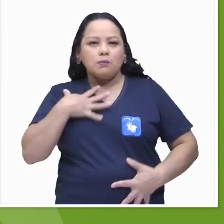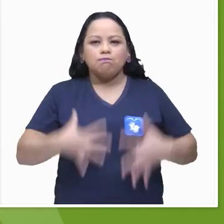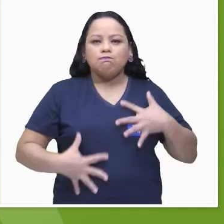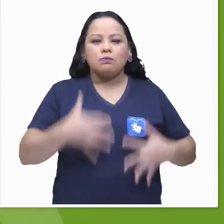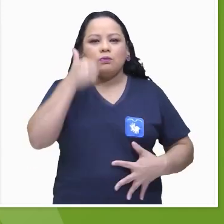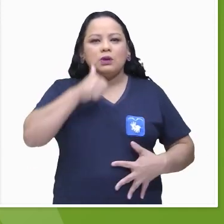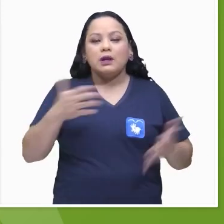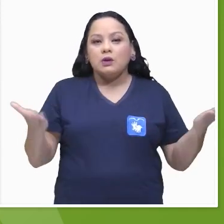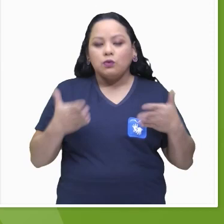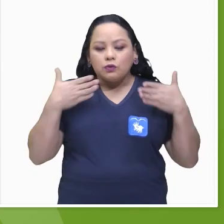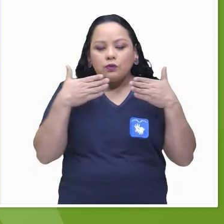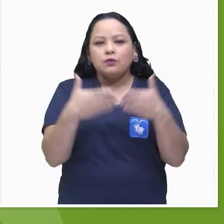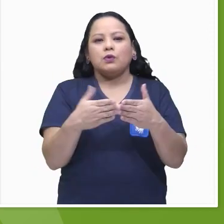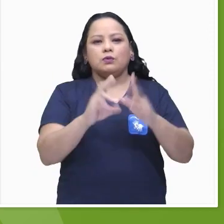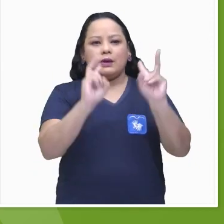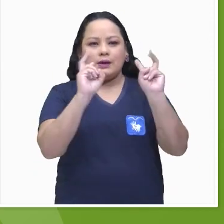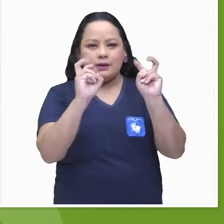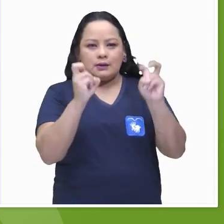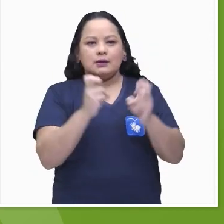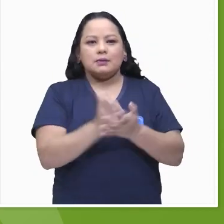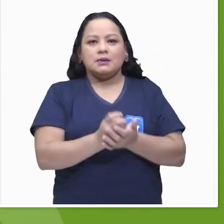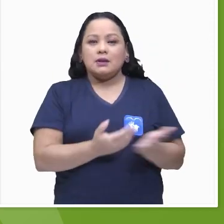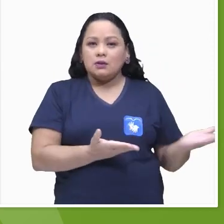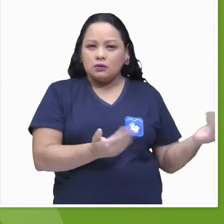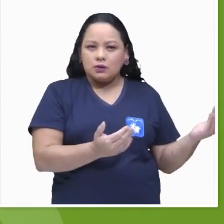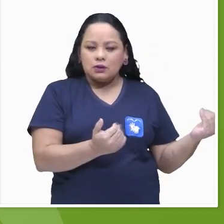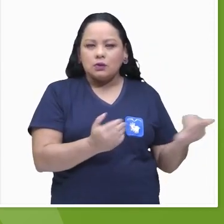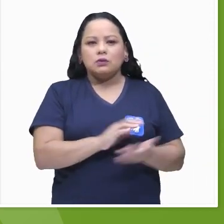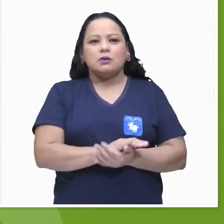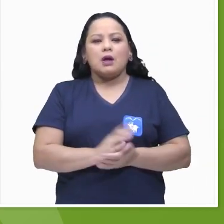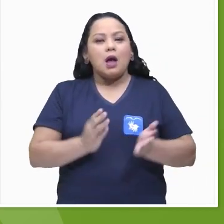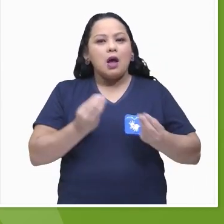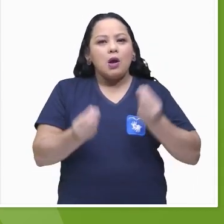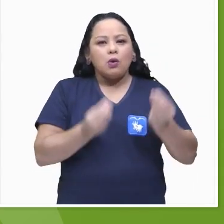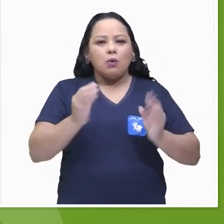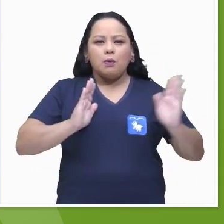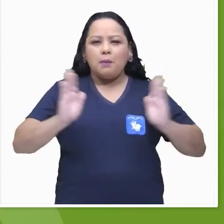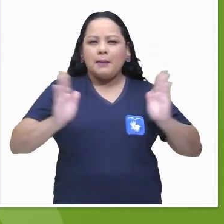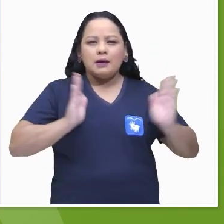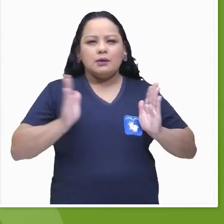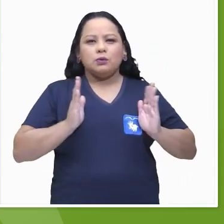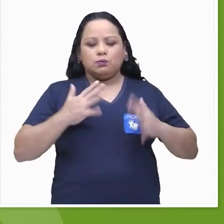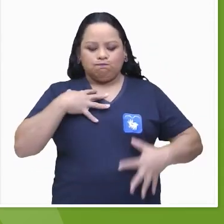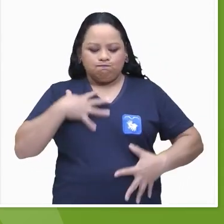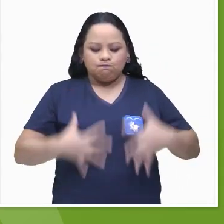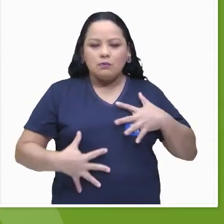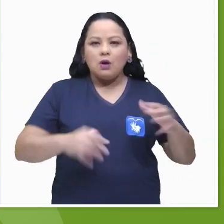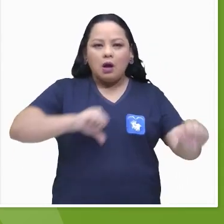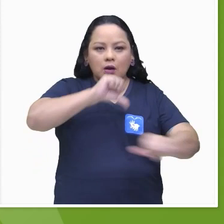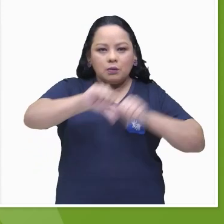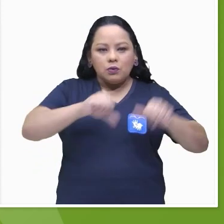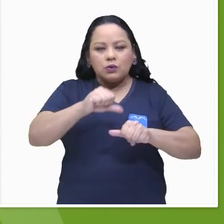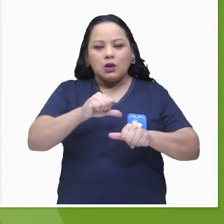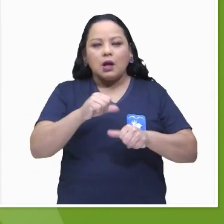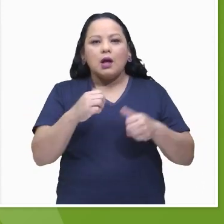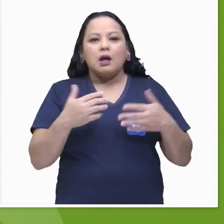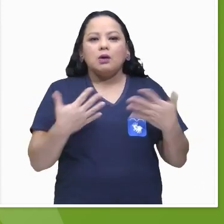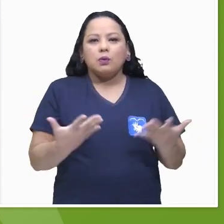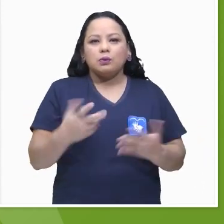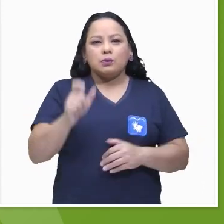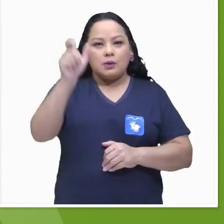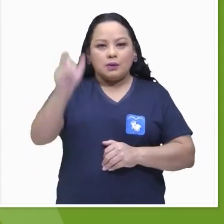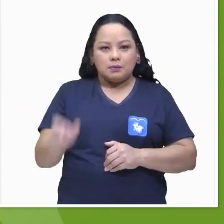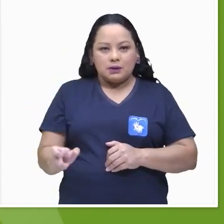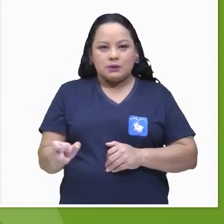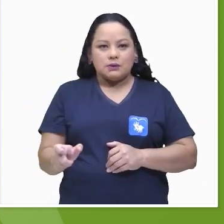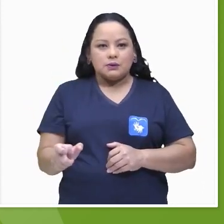gente vai tratar a respeito da puberdade, né, que é aquele período em que o corpo vai mudar. Que é quando a pessoa, né,